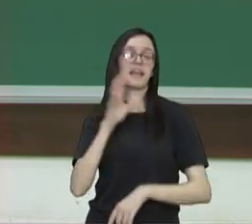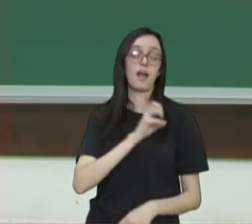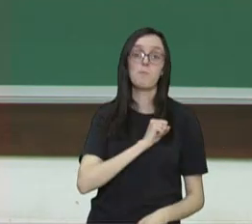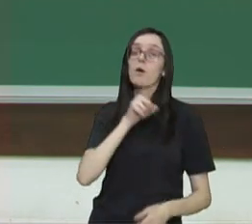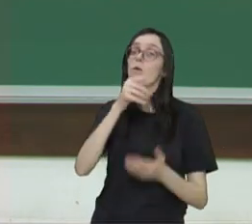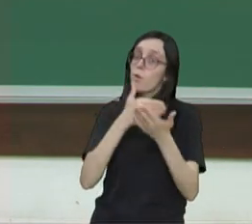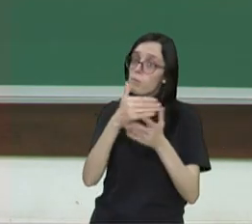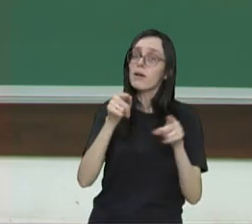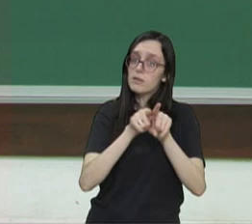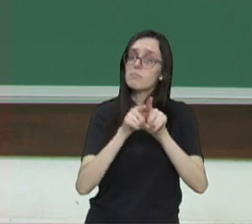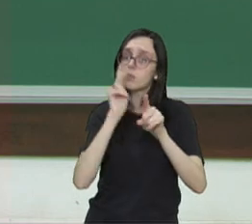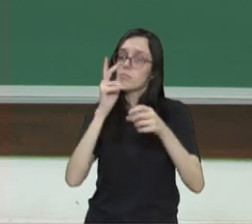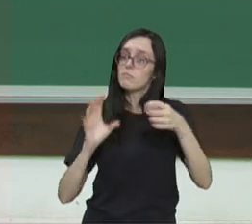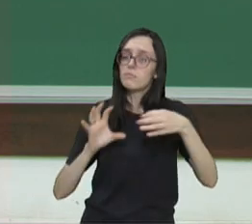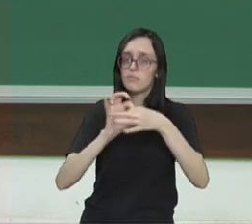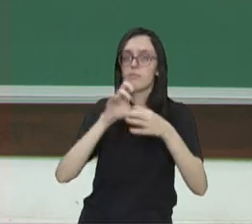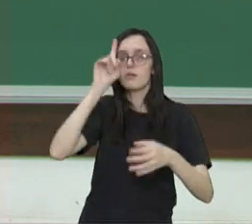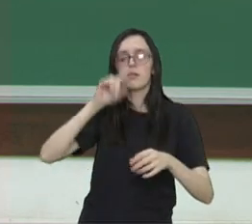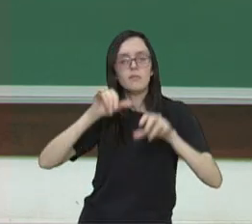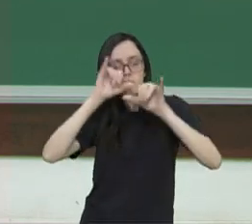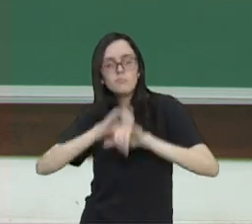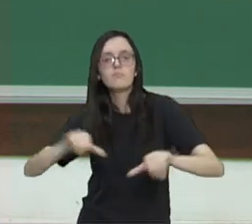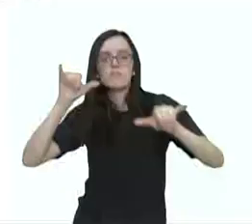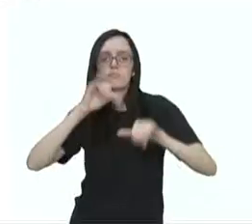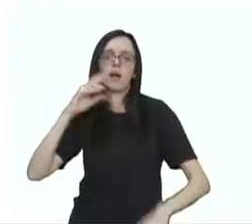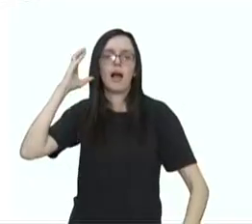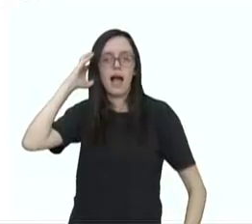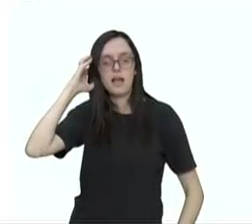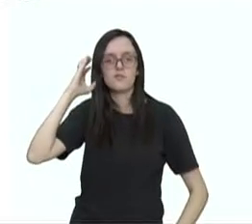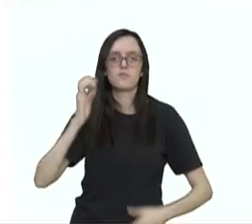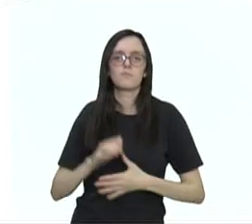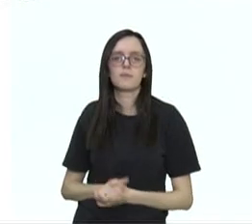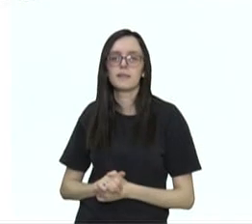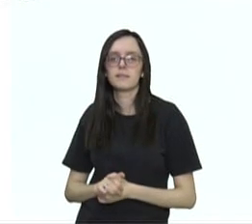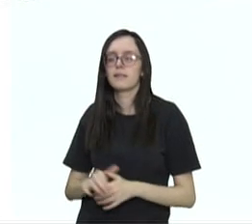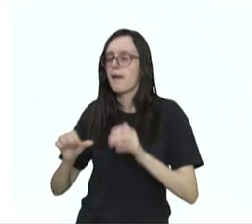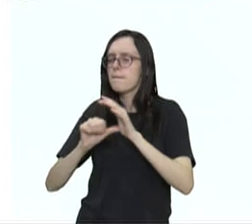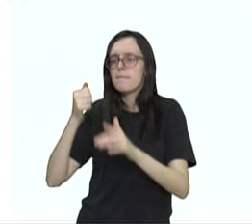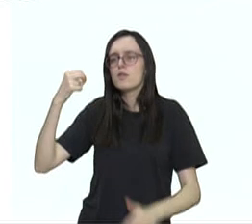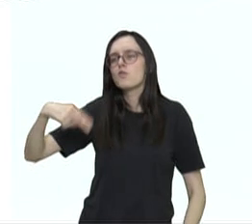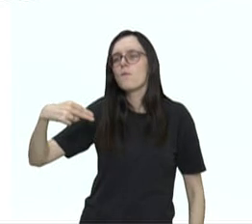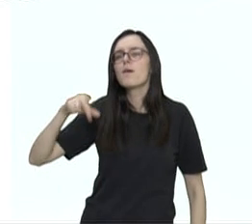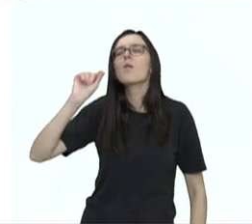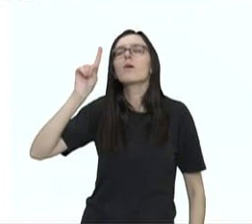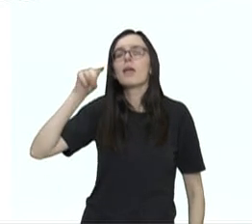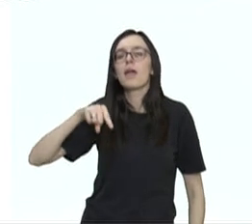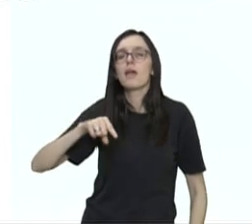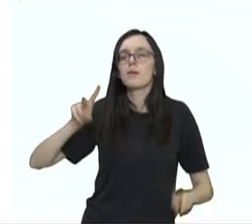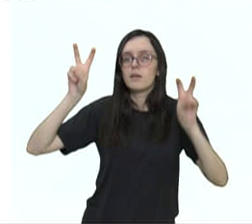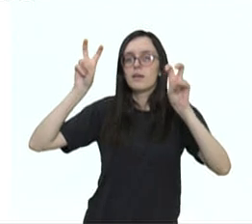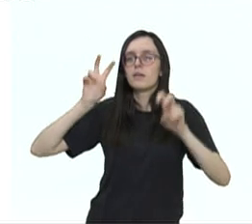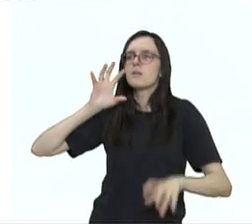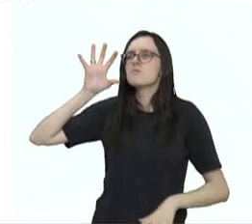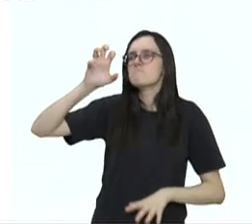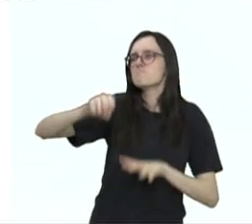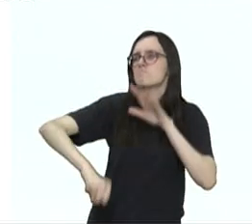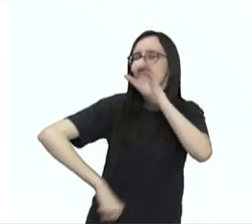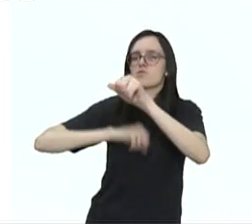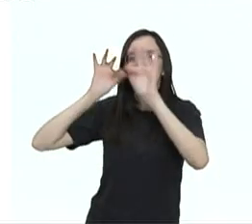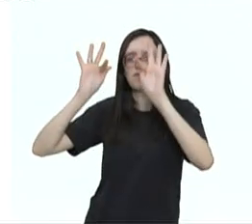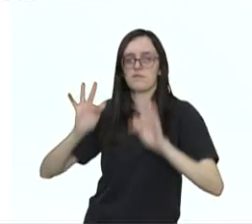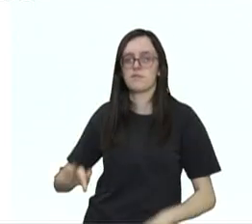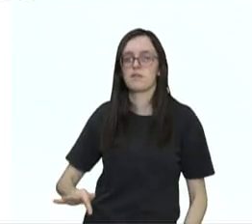também a fazer parte das transmissões do rádio. A primeira novela foi Em Busca da Felicidade, lá